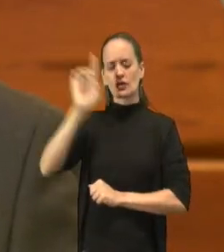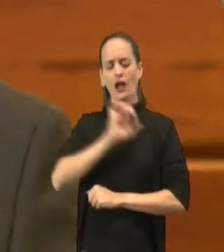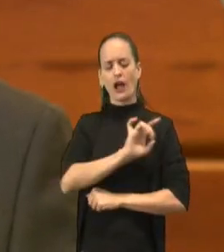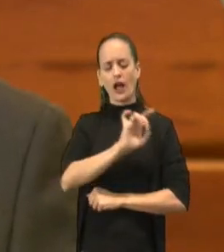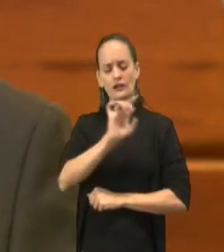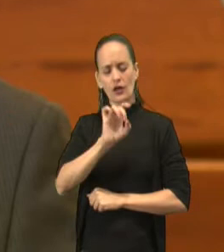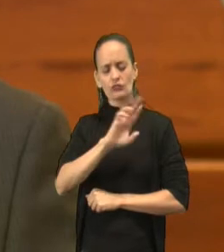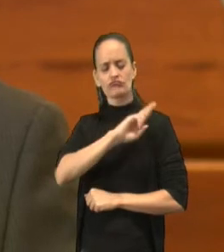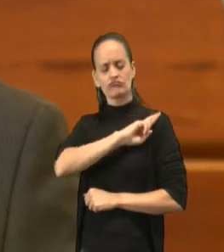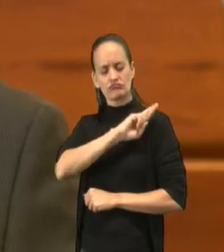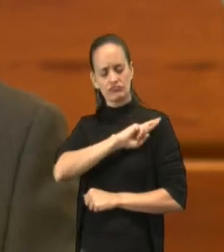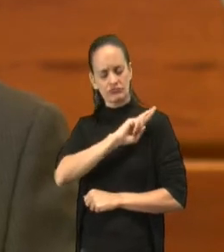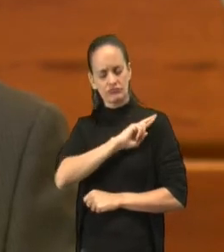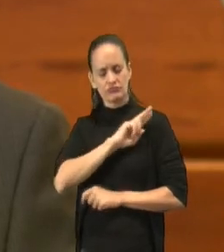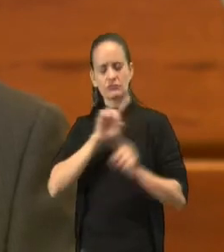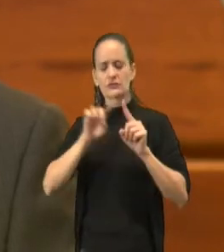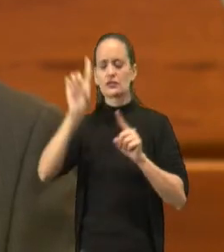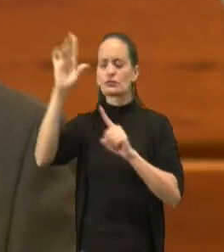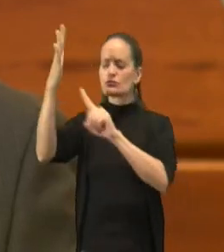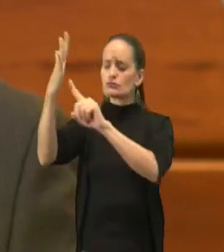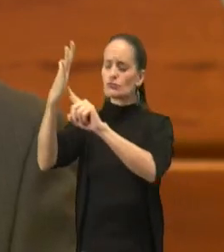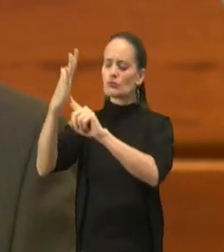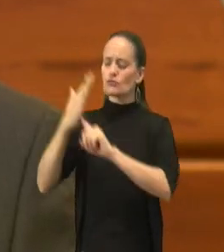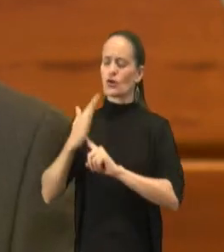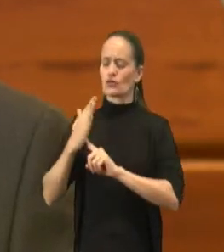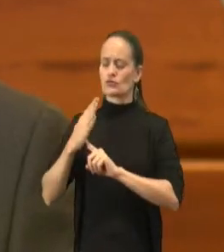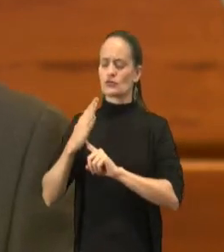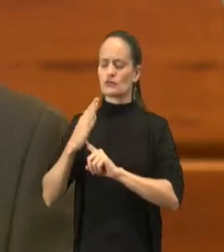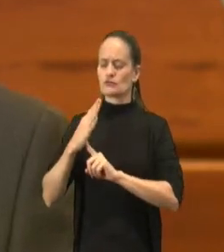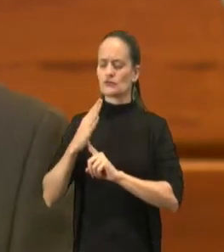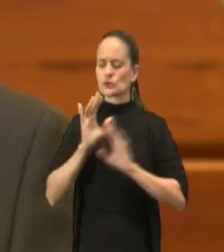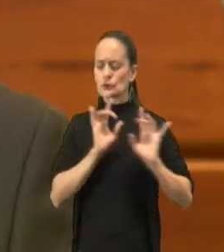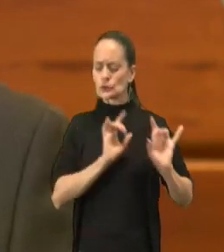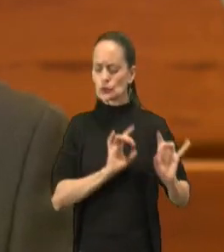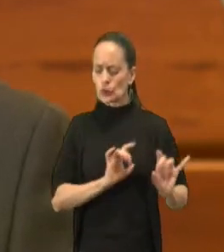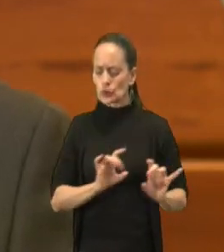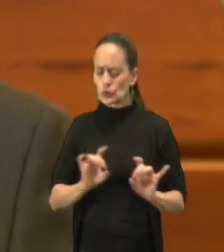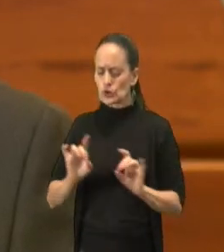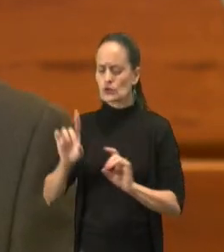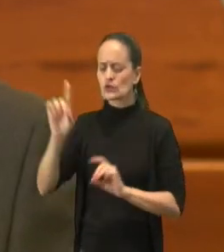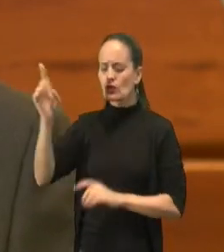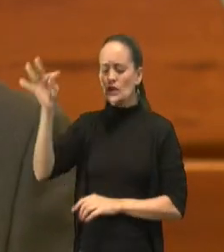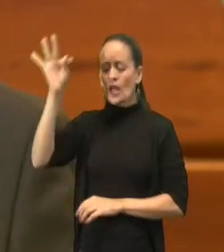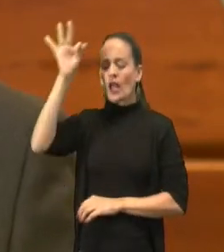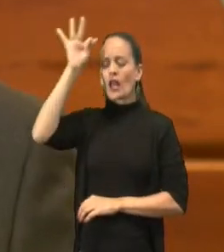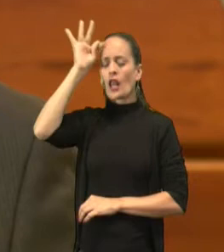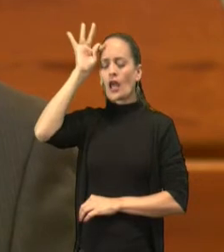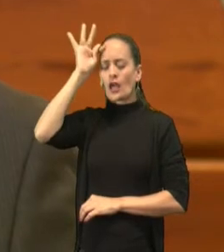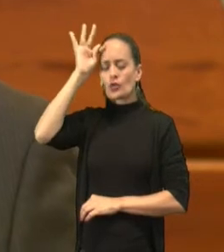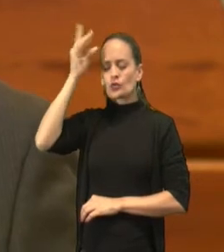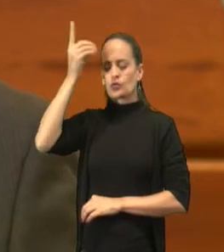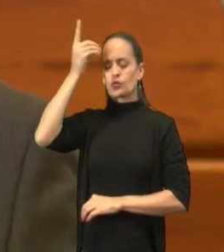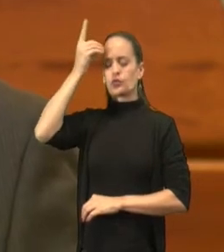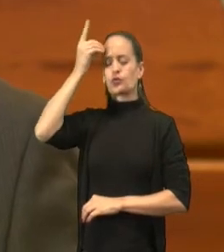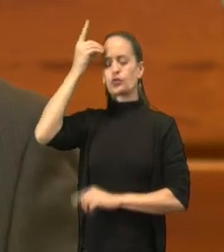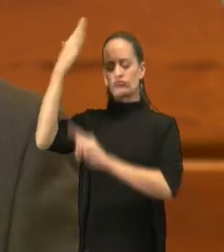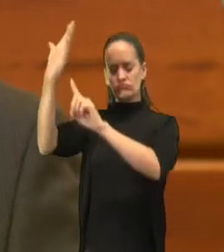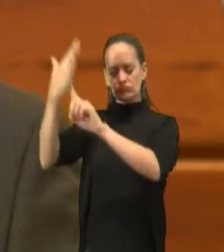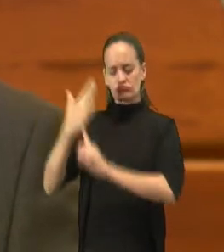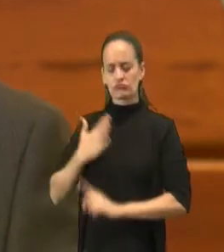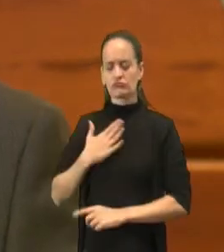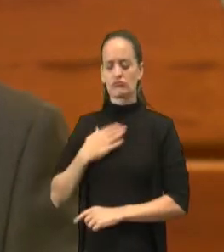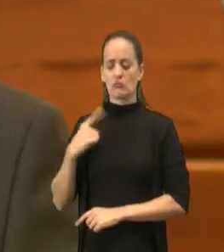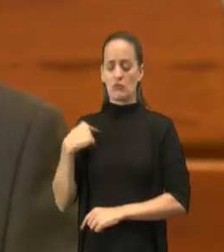Deus, e nos mostra, Senhor Deus, a cada dia, pelo talento que o Senhor nos deu e revelou a cada um de nós,